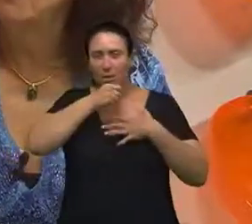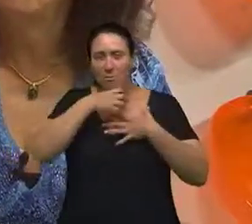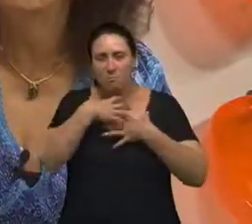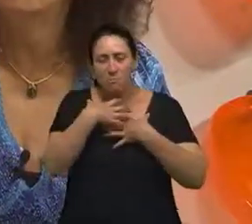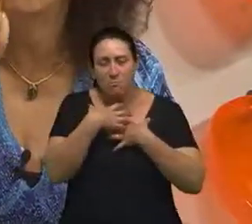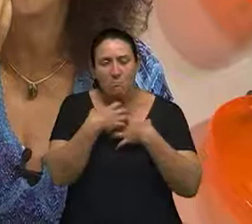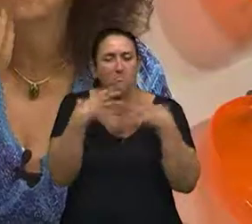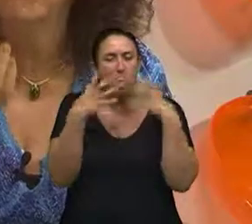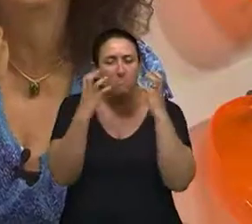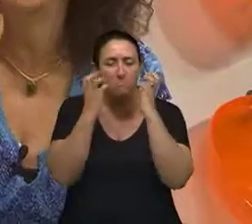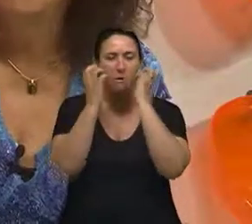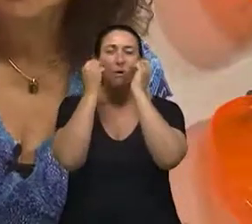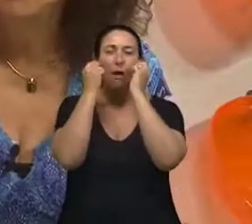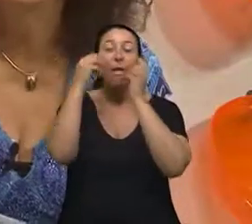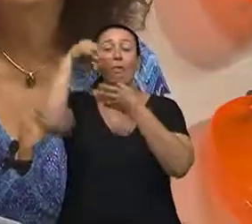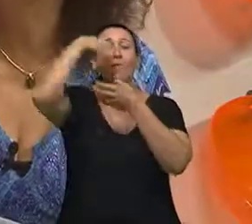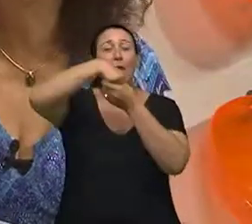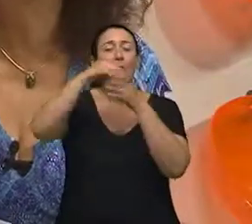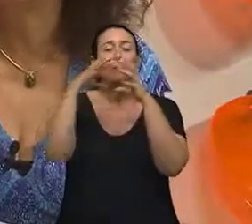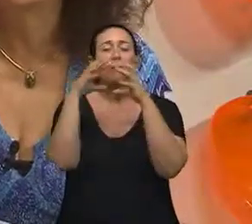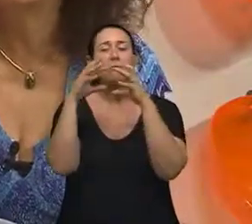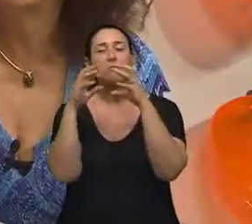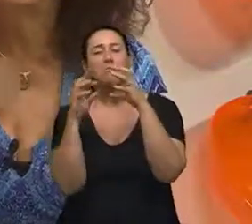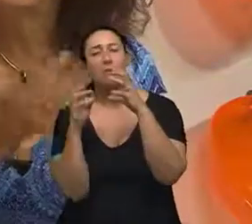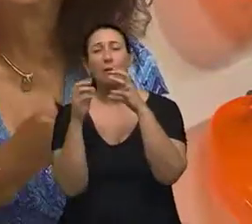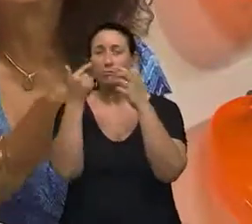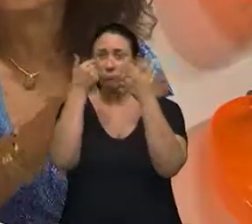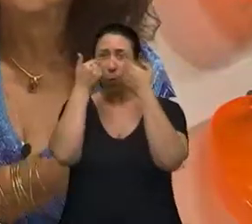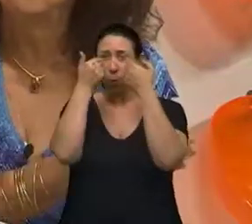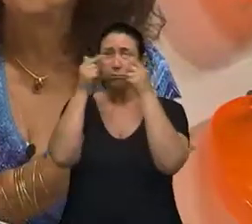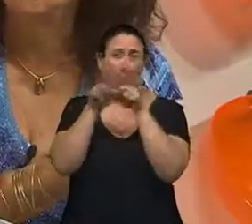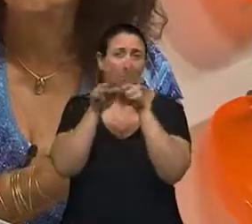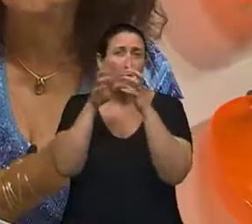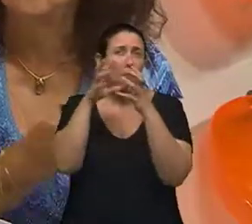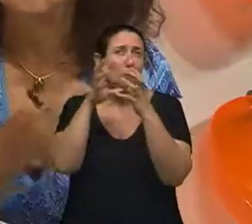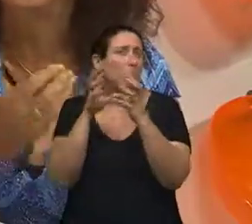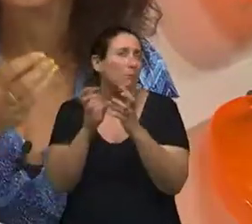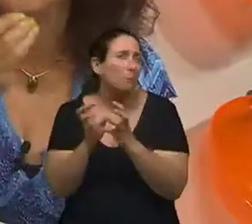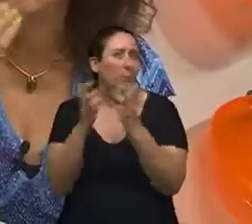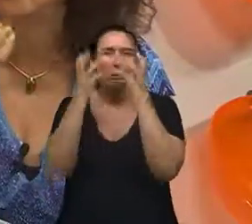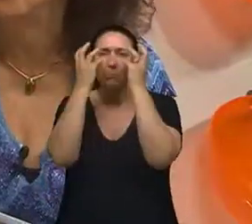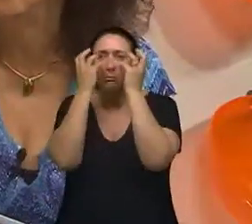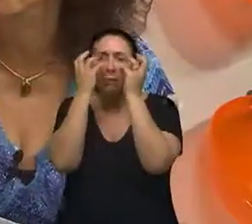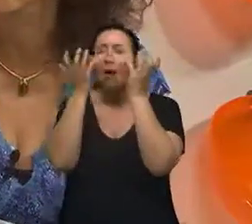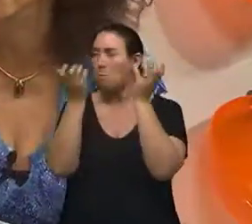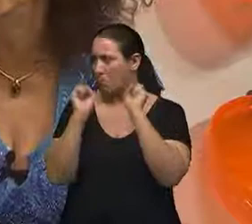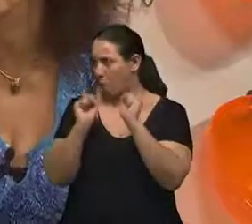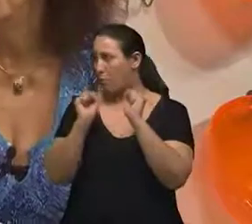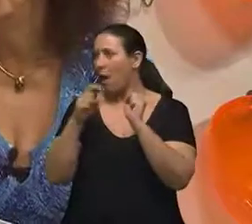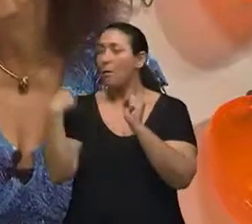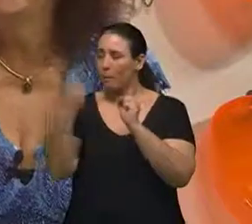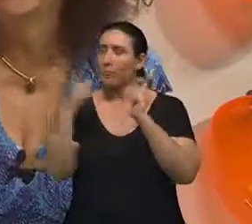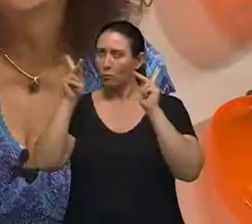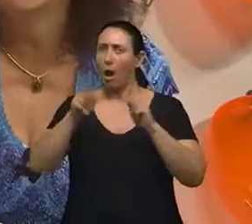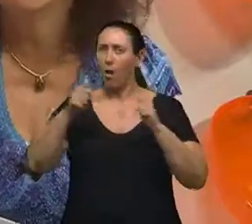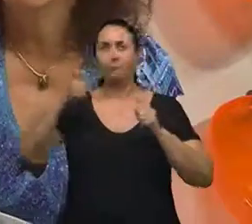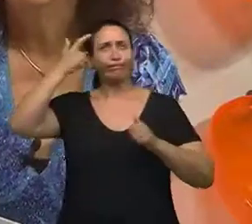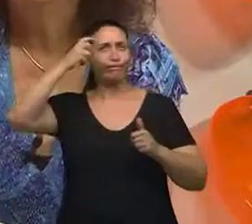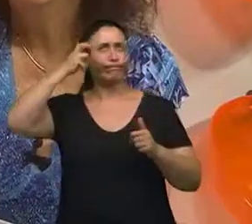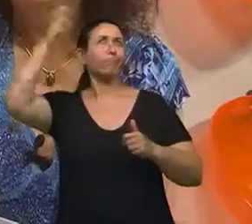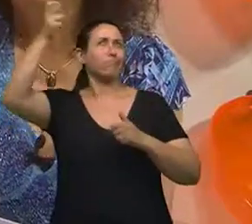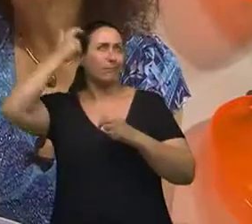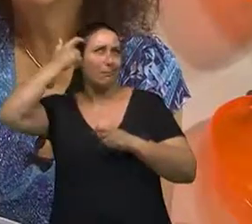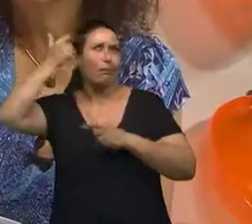de visão? Quando eu digo velho, que eu gosto muito da palavra, é sinal que já não é mais novo, mas tem uma sabedoria muito grande sim. e uma vivência,